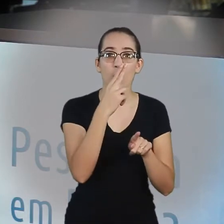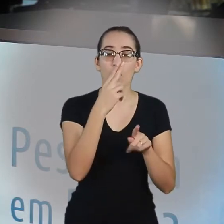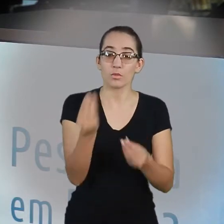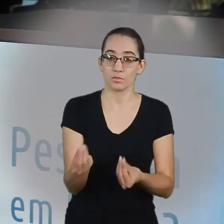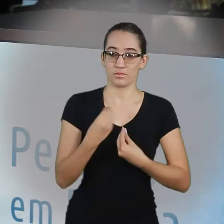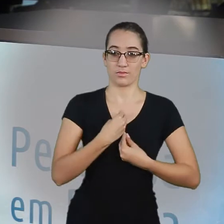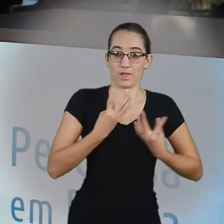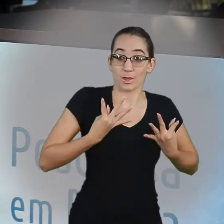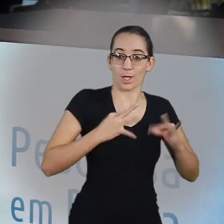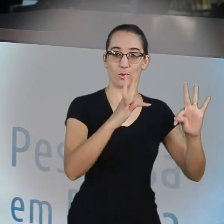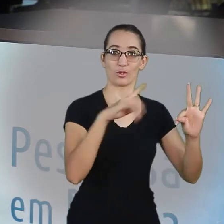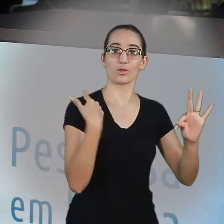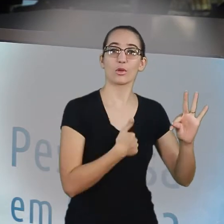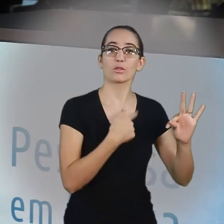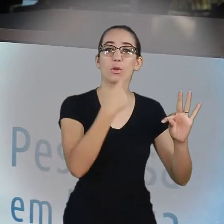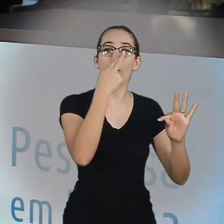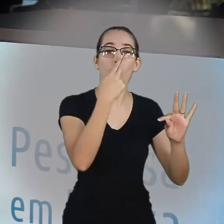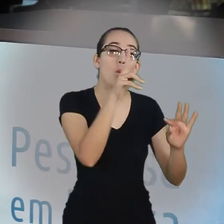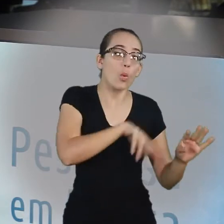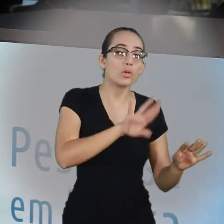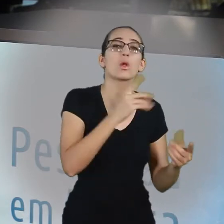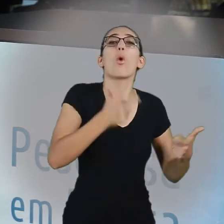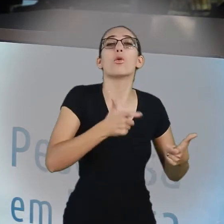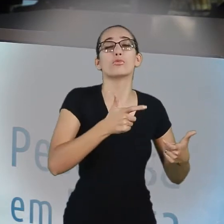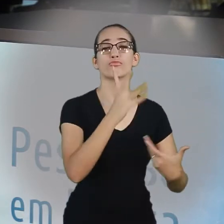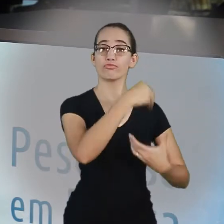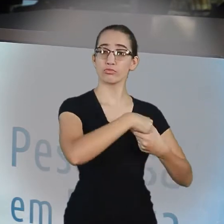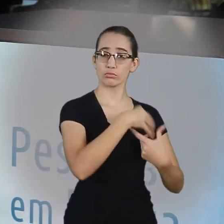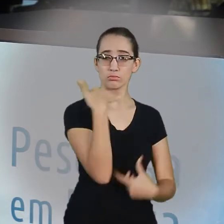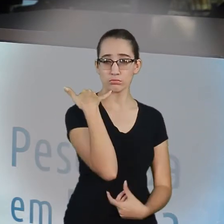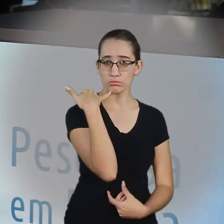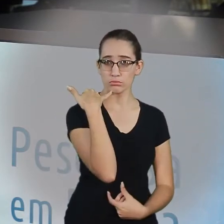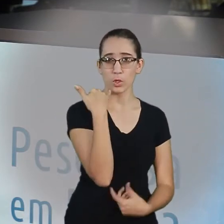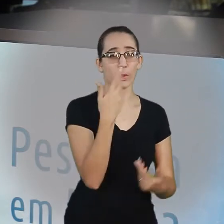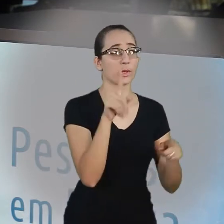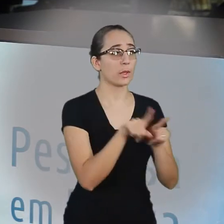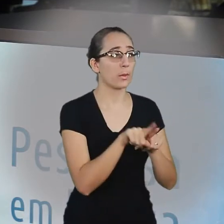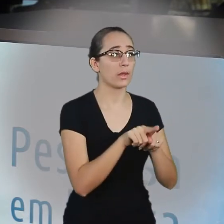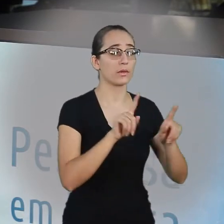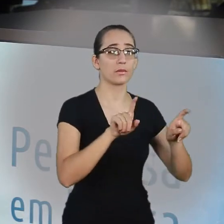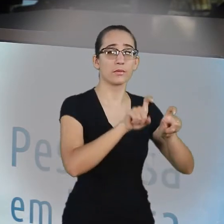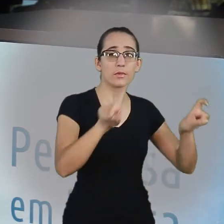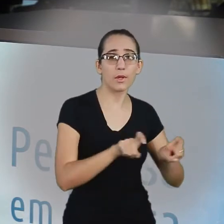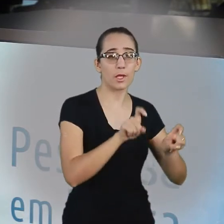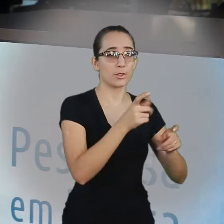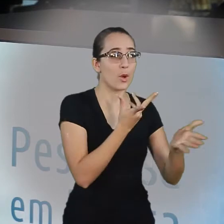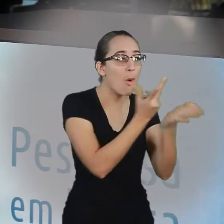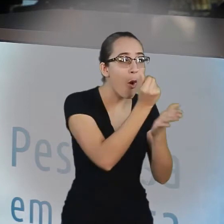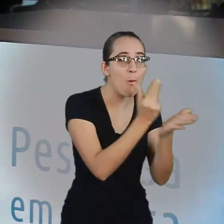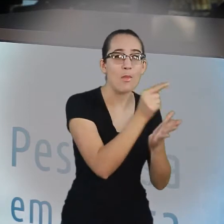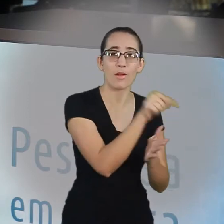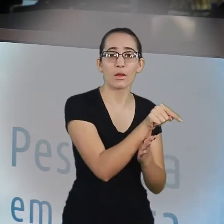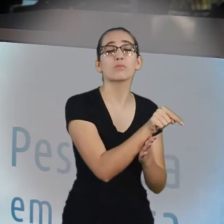usa hoje em dia nos nossos celulares, em comércio eletrônico, enfim, inúmeras atividades do dia a